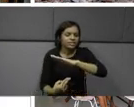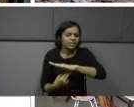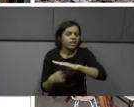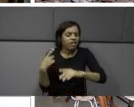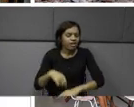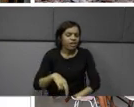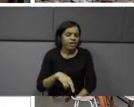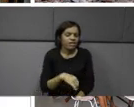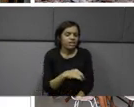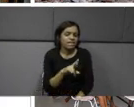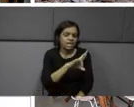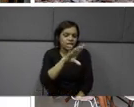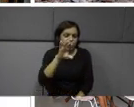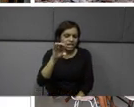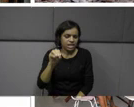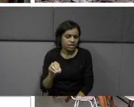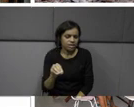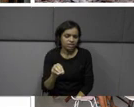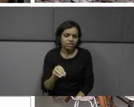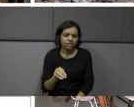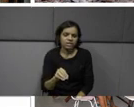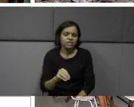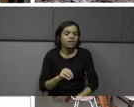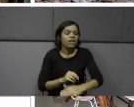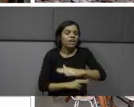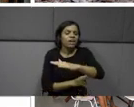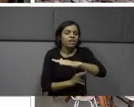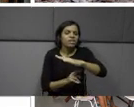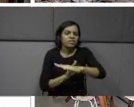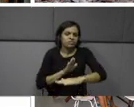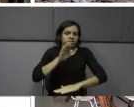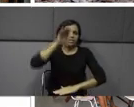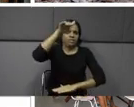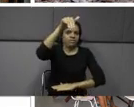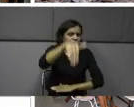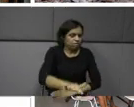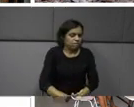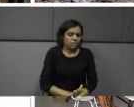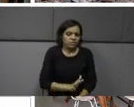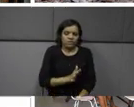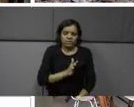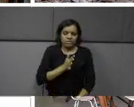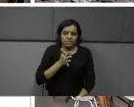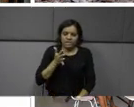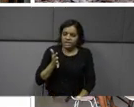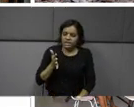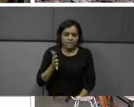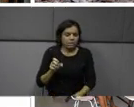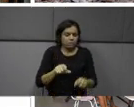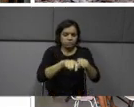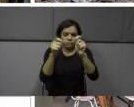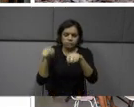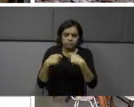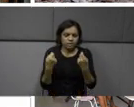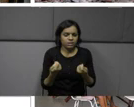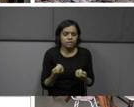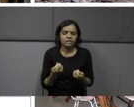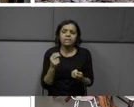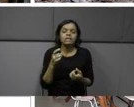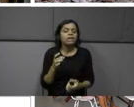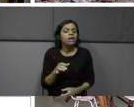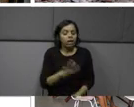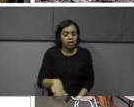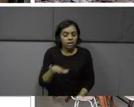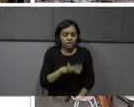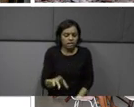janeiro é um viaduto horroroso que ainda está de pé é na avenida suburbana e que as pessoas uma que as crianças mais temiam ela